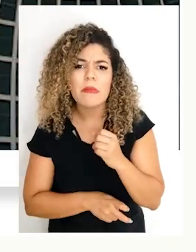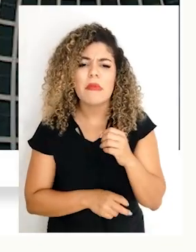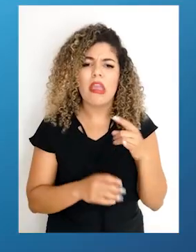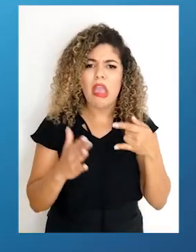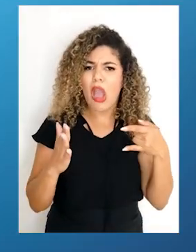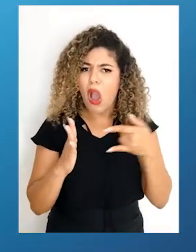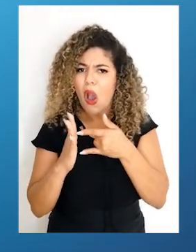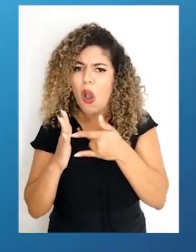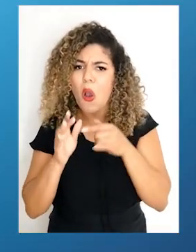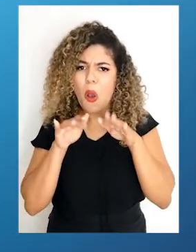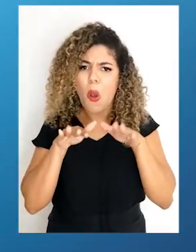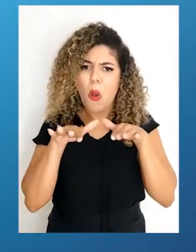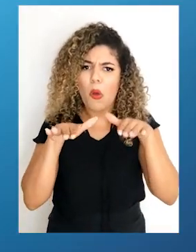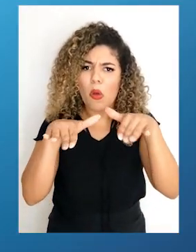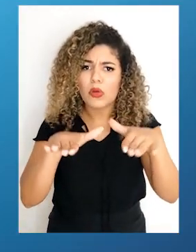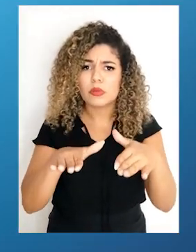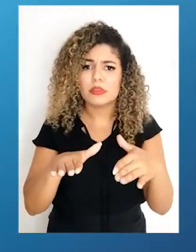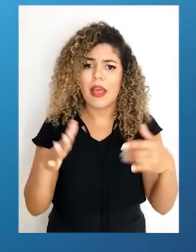luz visível.